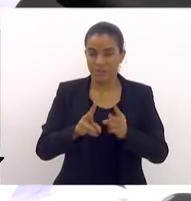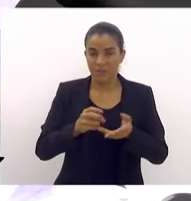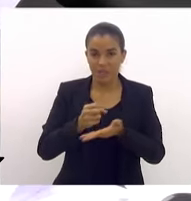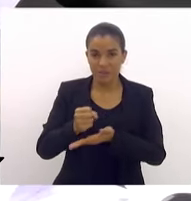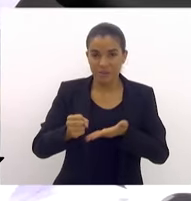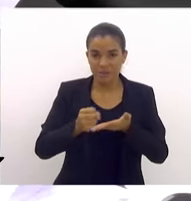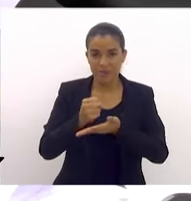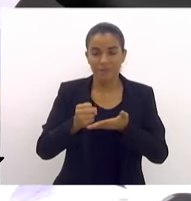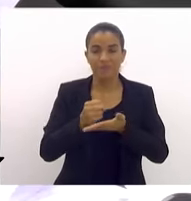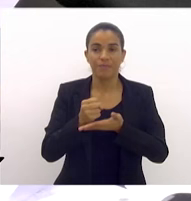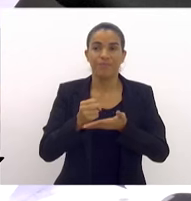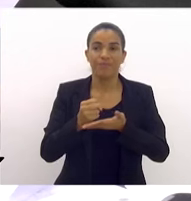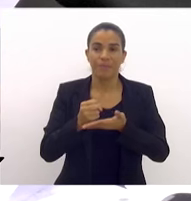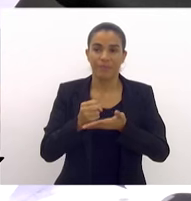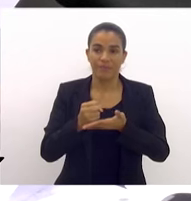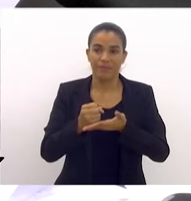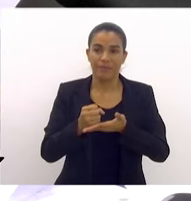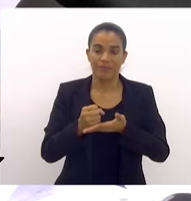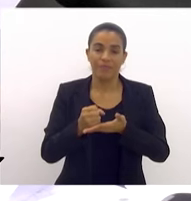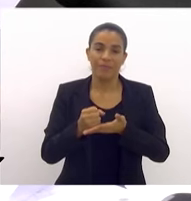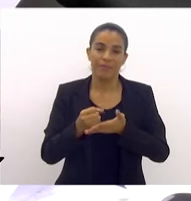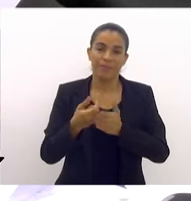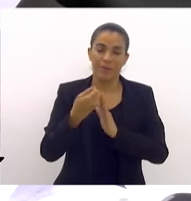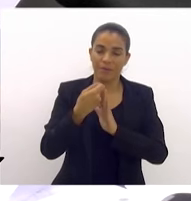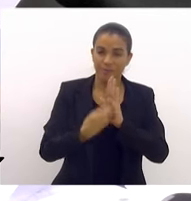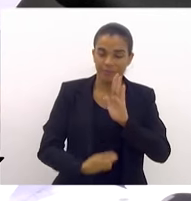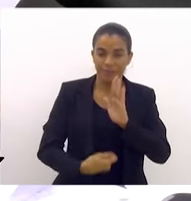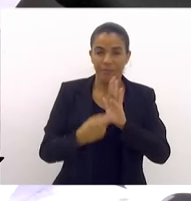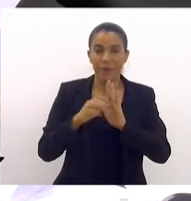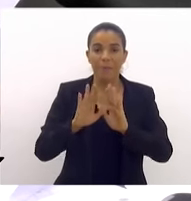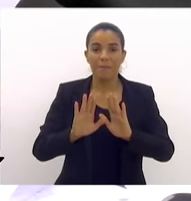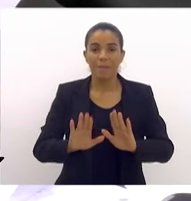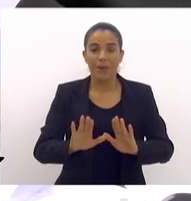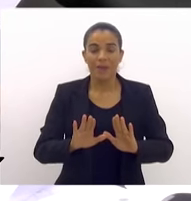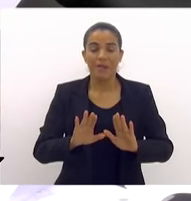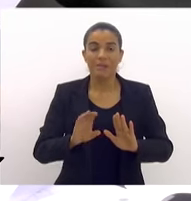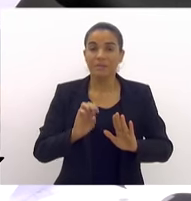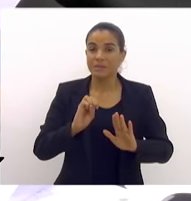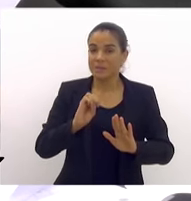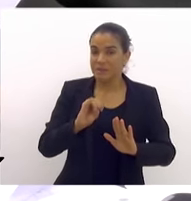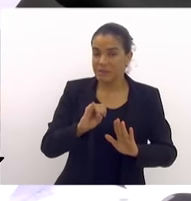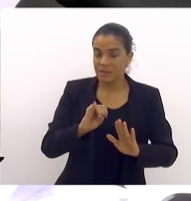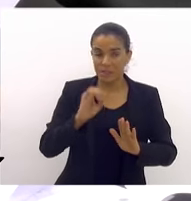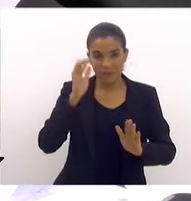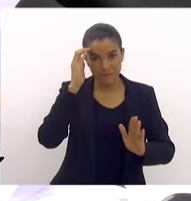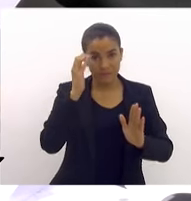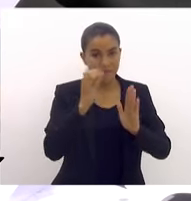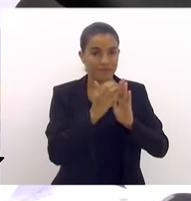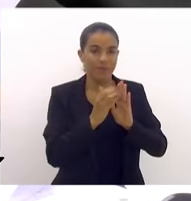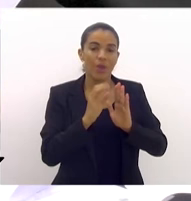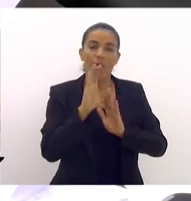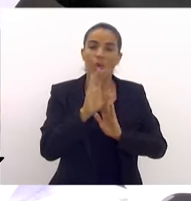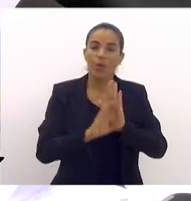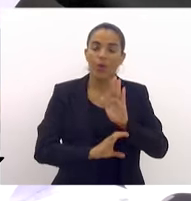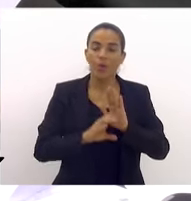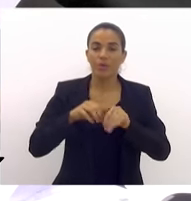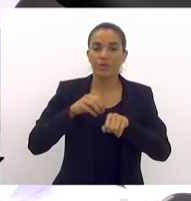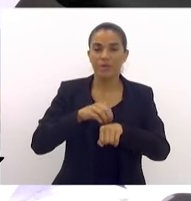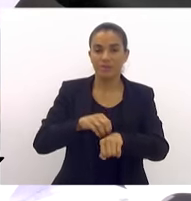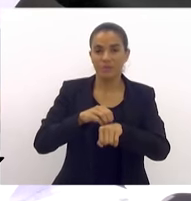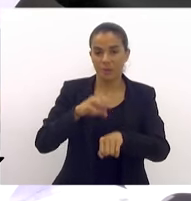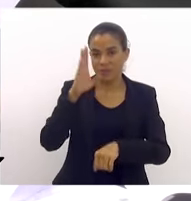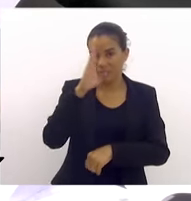emenda aditiva do deputado Flávio Serafini, que é a 8, mas se prendendo ao Código de Transporte Brasileiro